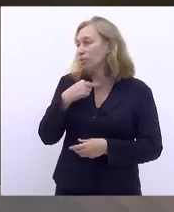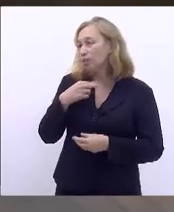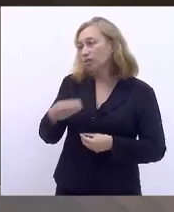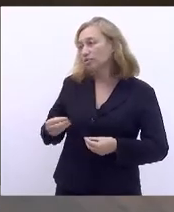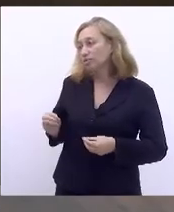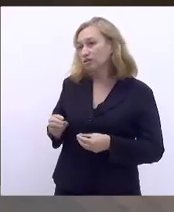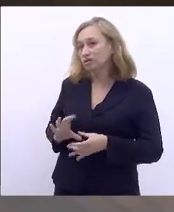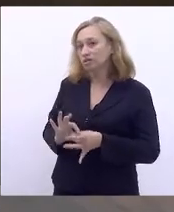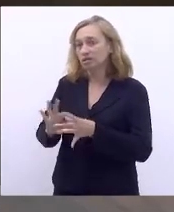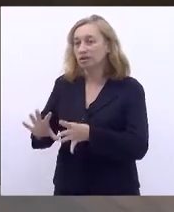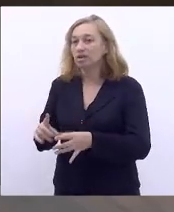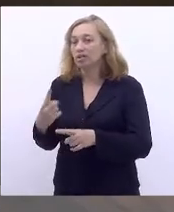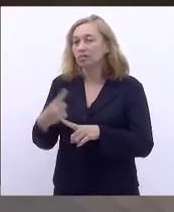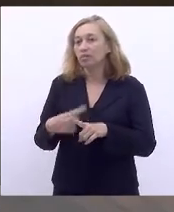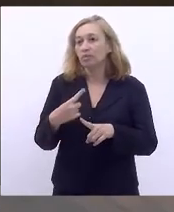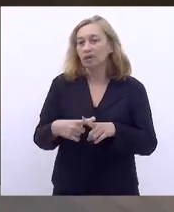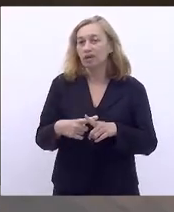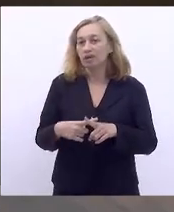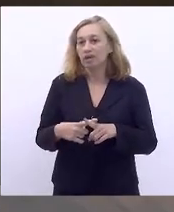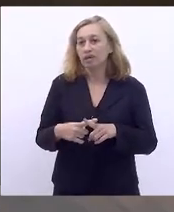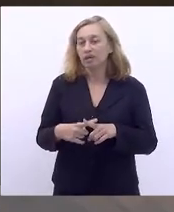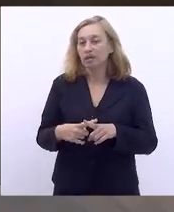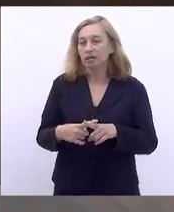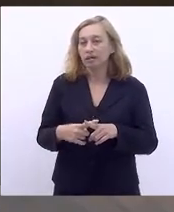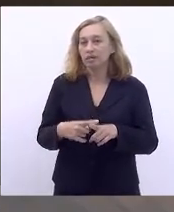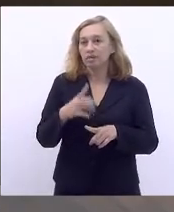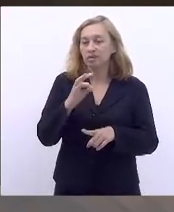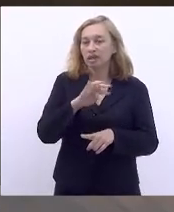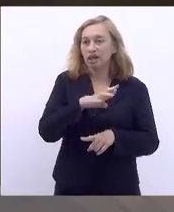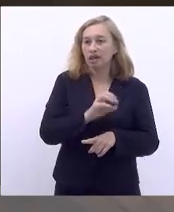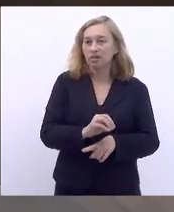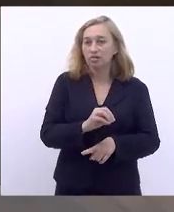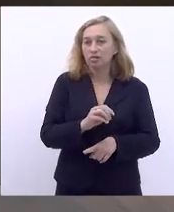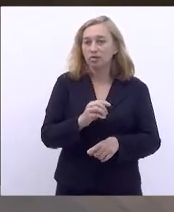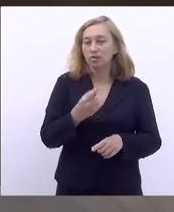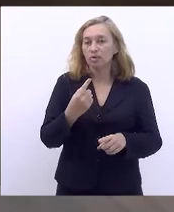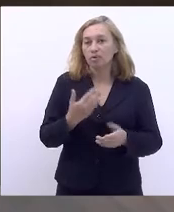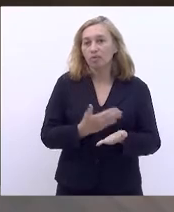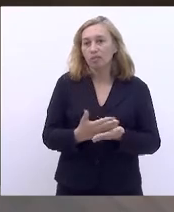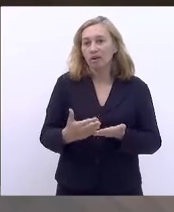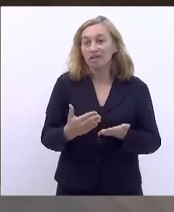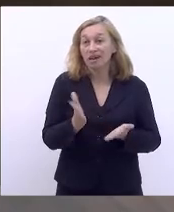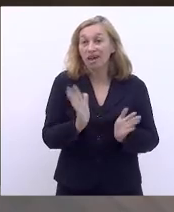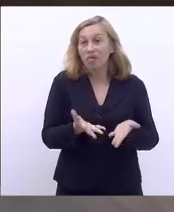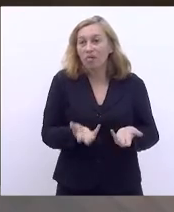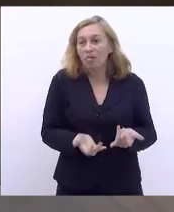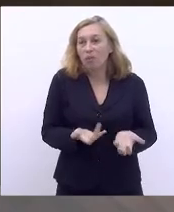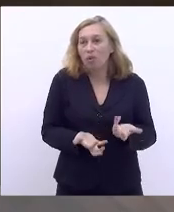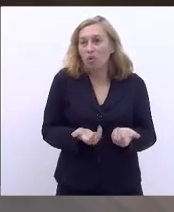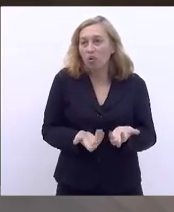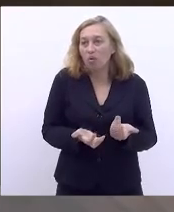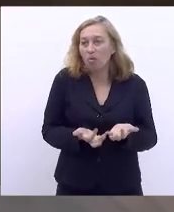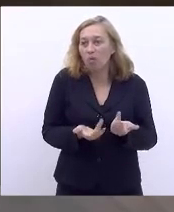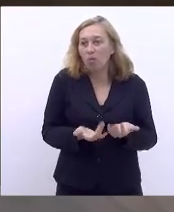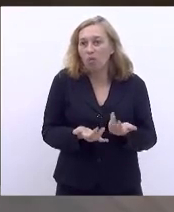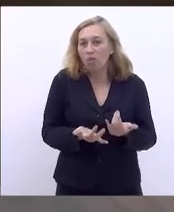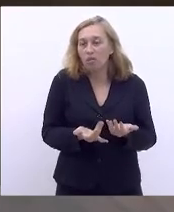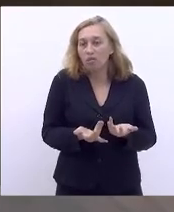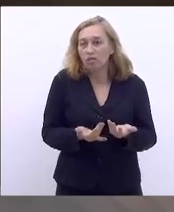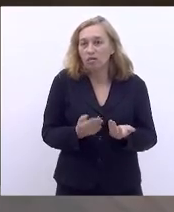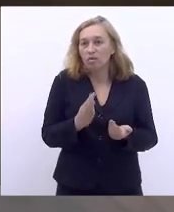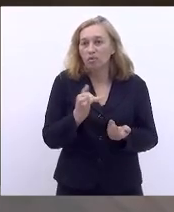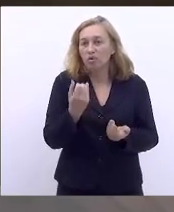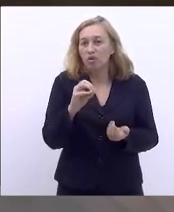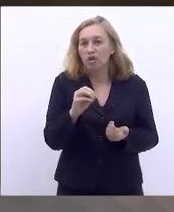Amorim, o tacho começa a ser aceso agora, às 17 horas. Agora começa a borbulhar os tachos e começa os bolinhos